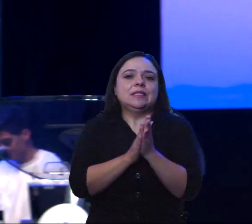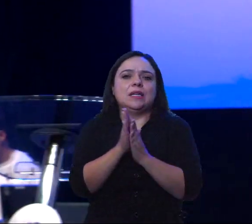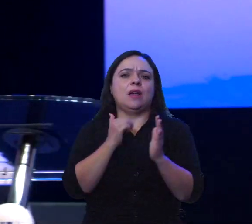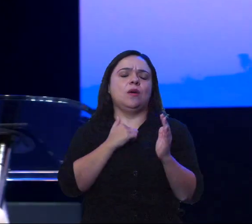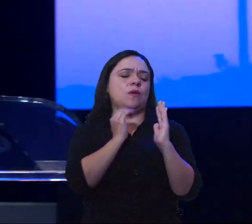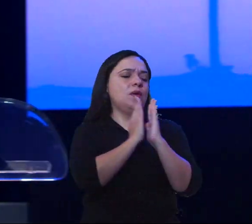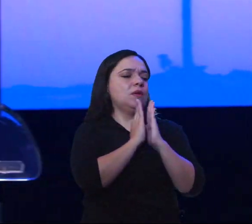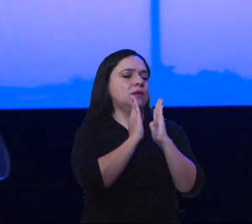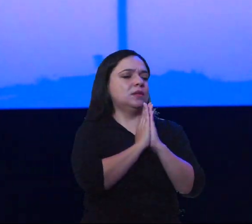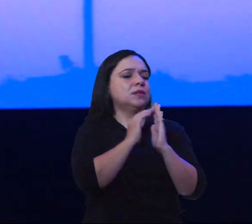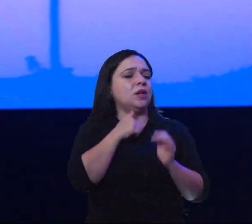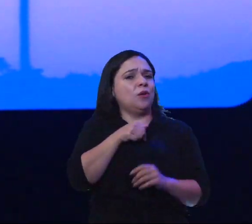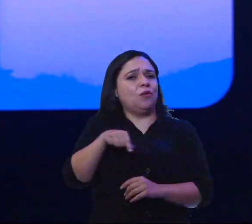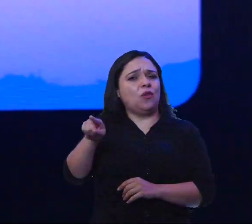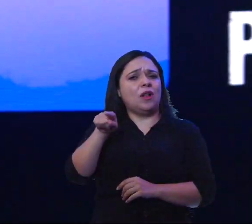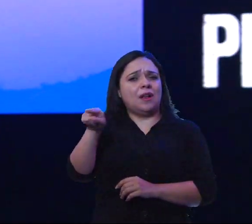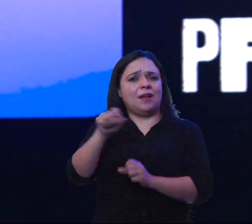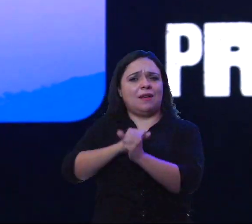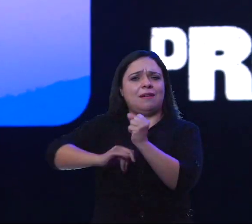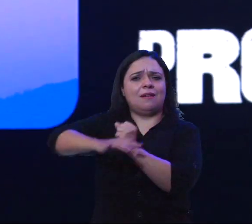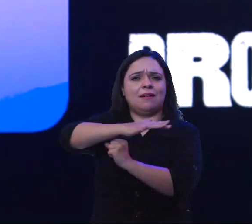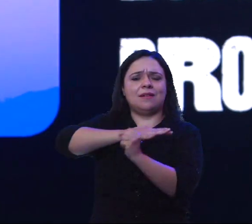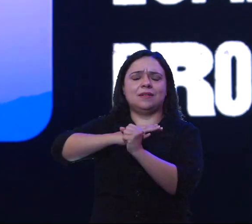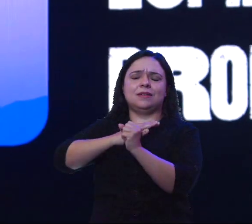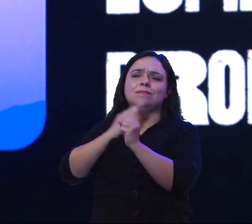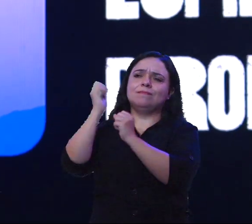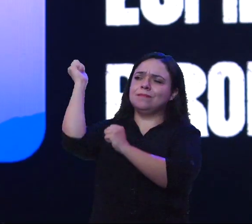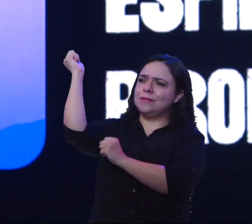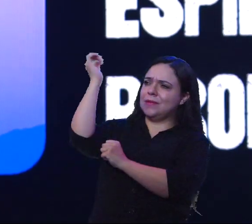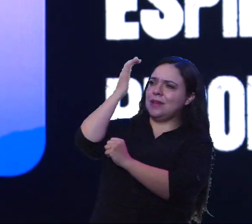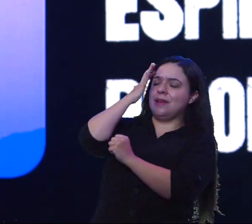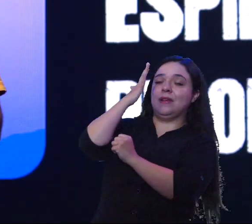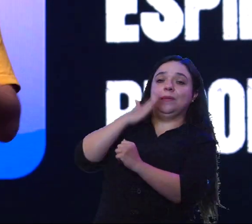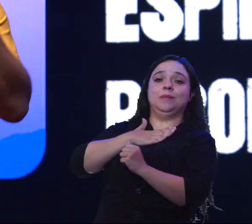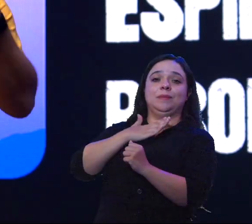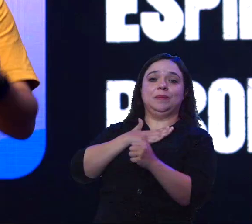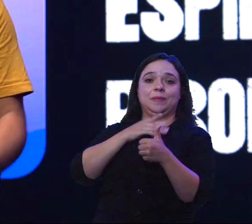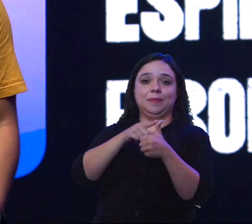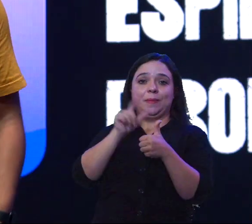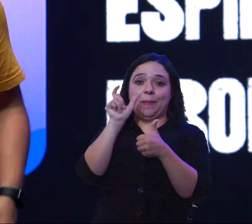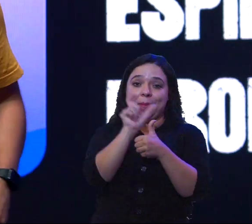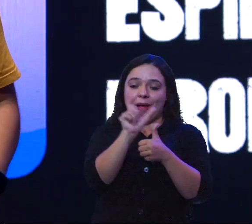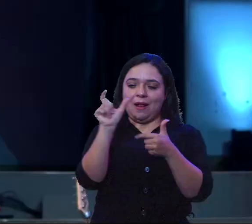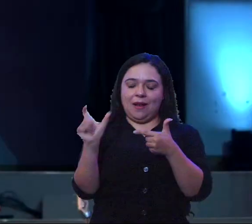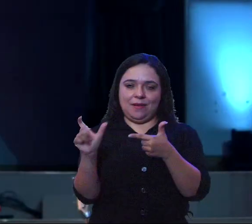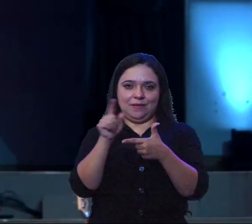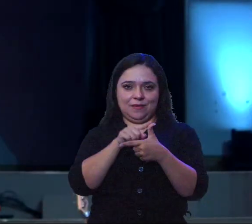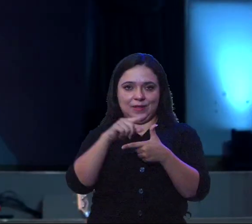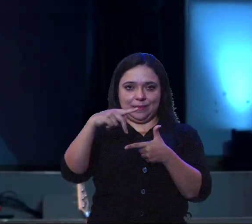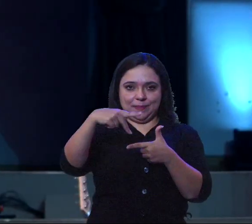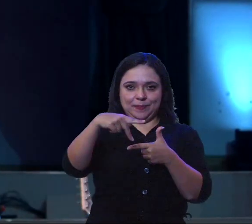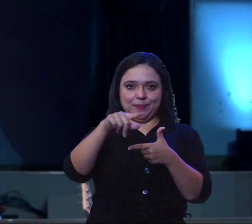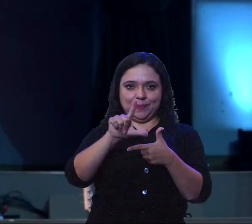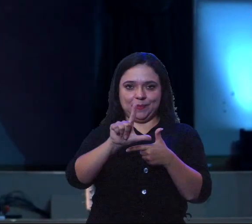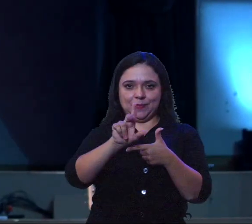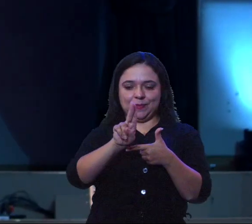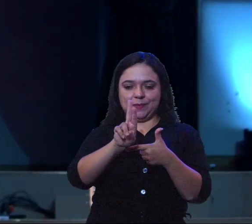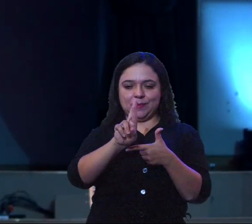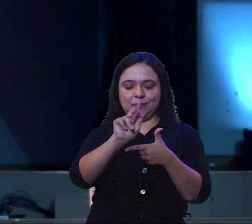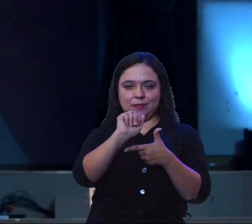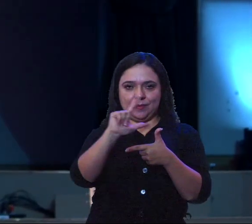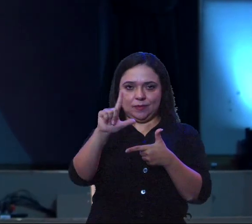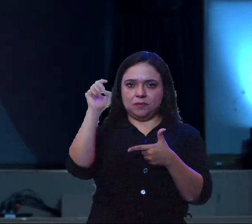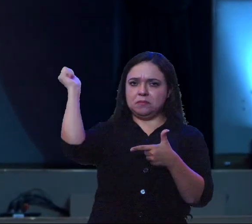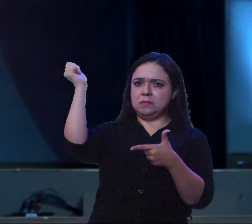orando, e Deus me revelou duas palavras: plural e global. E quando eu saí de lá,